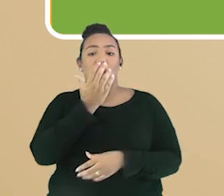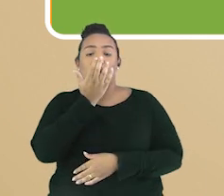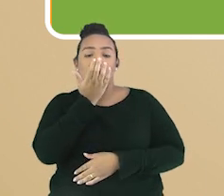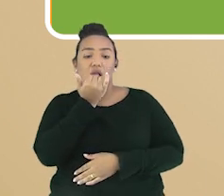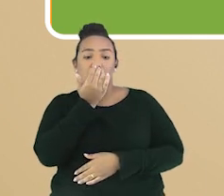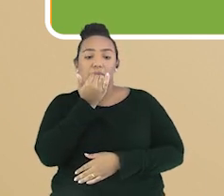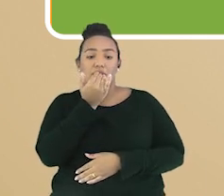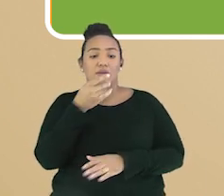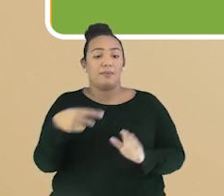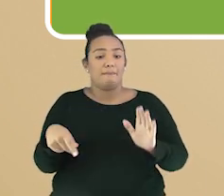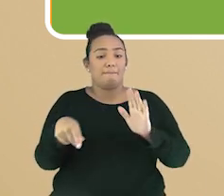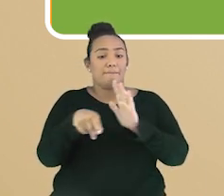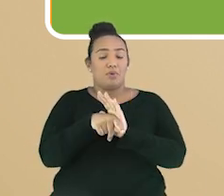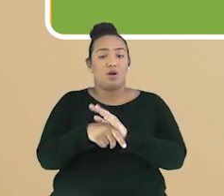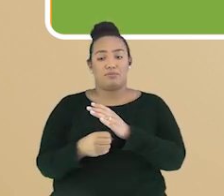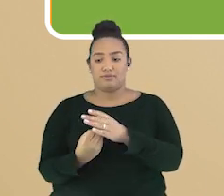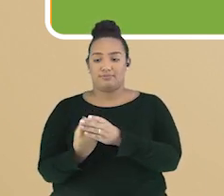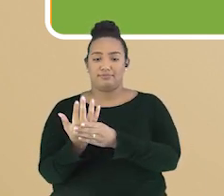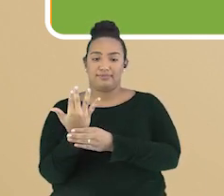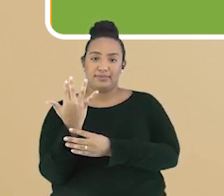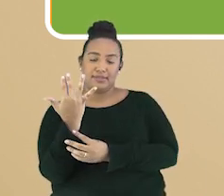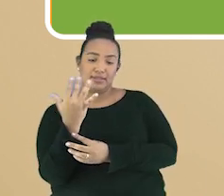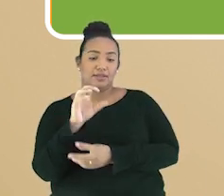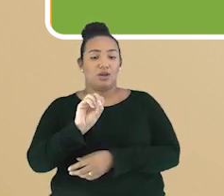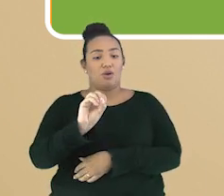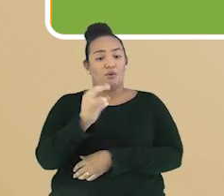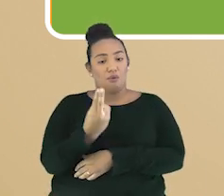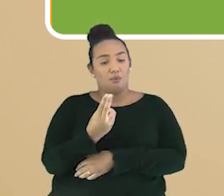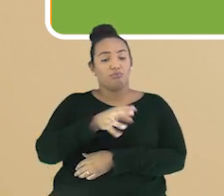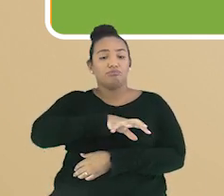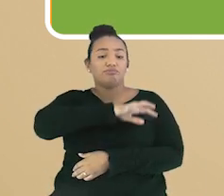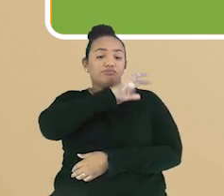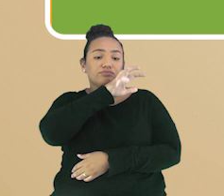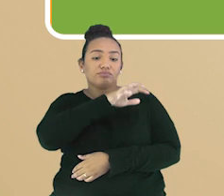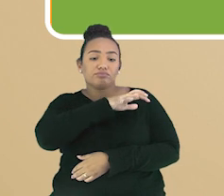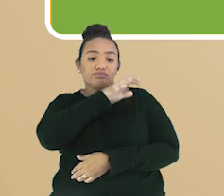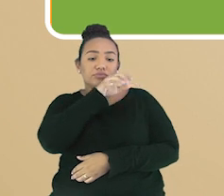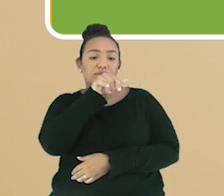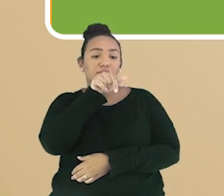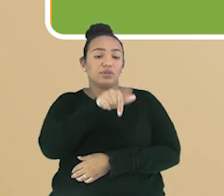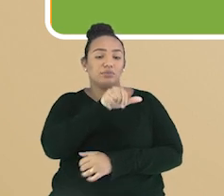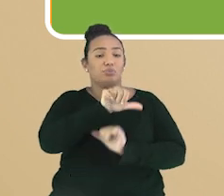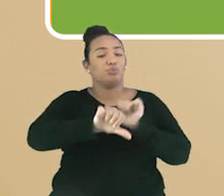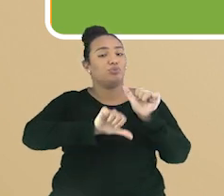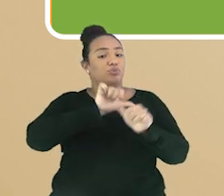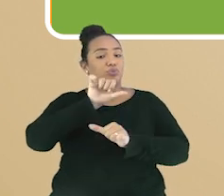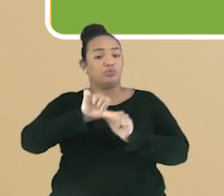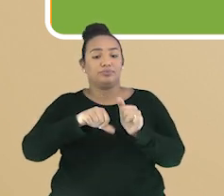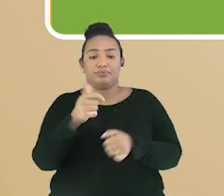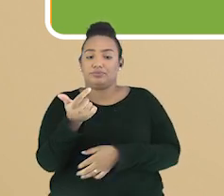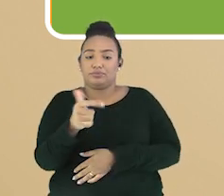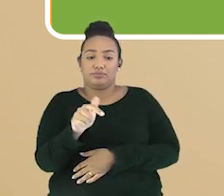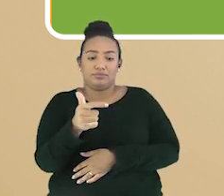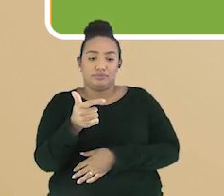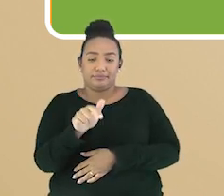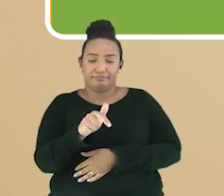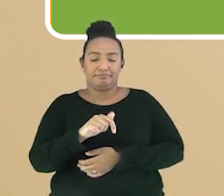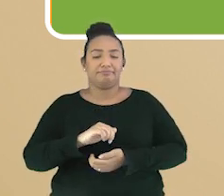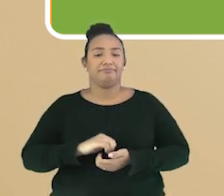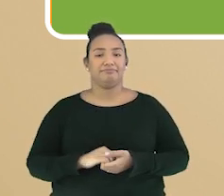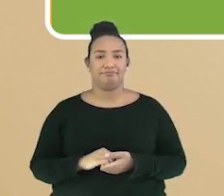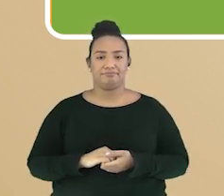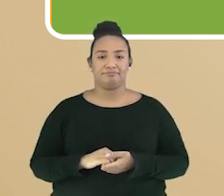e que não sofrem qualquer tipo de alteração após deixar a natureza. Por exemplo, legumes,